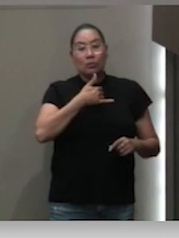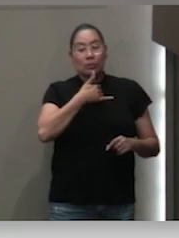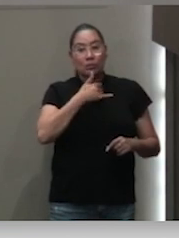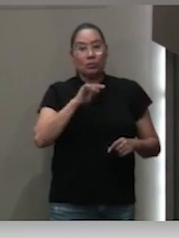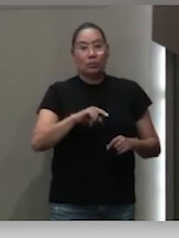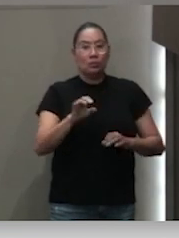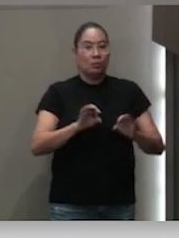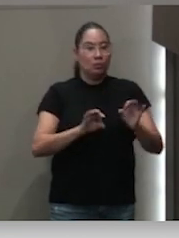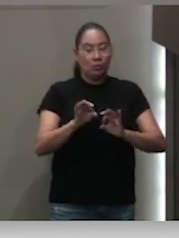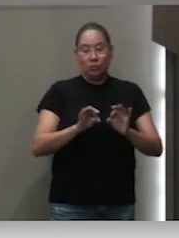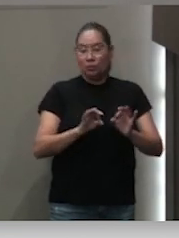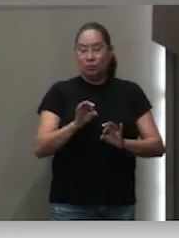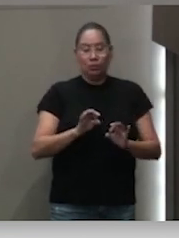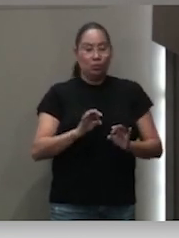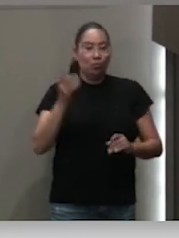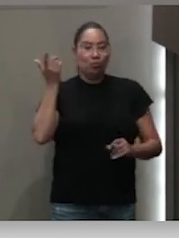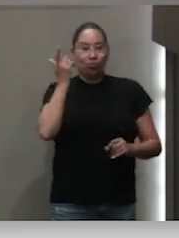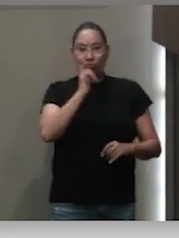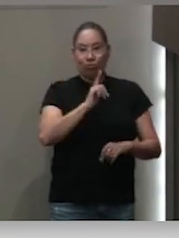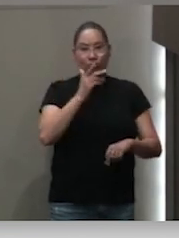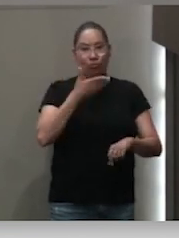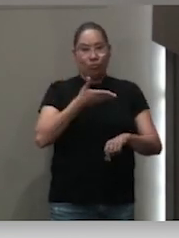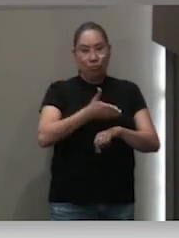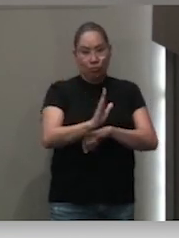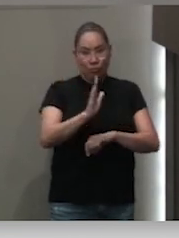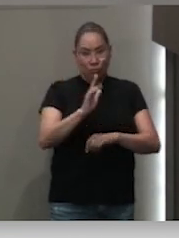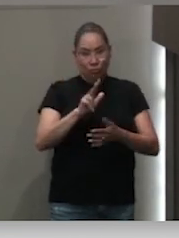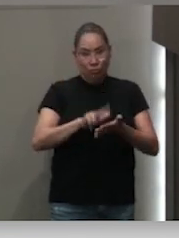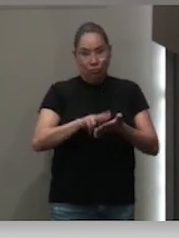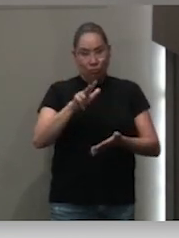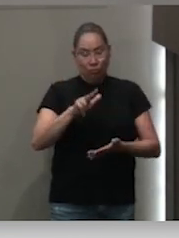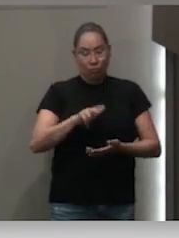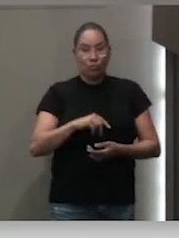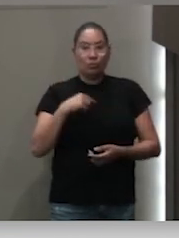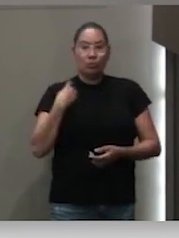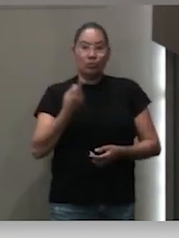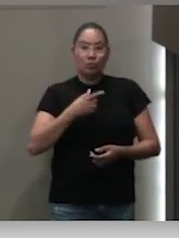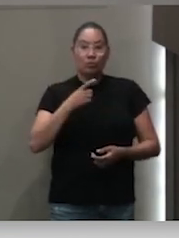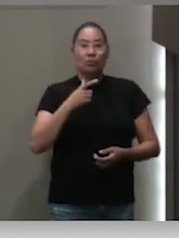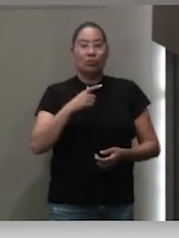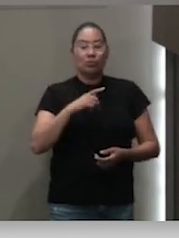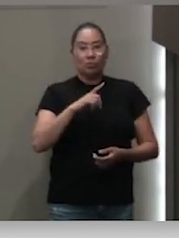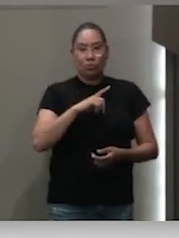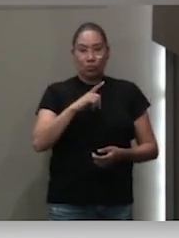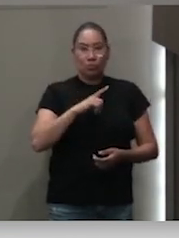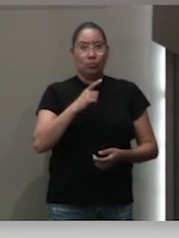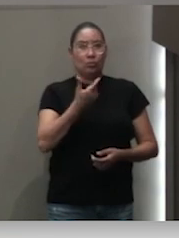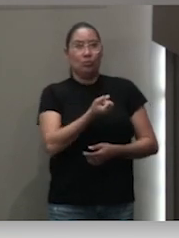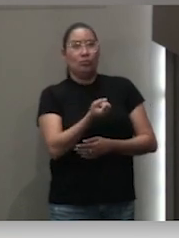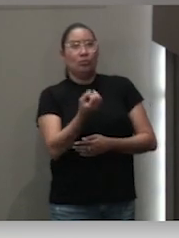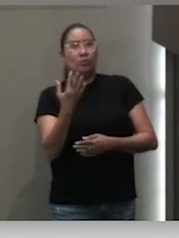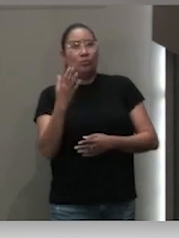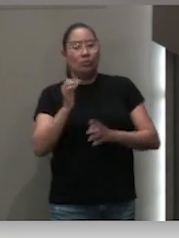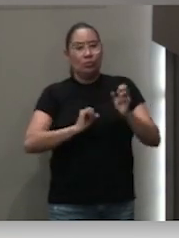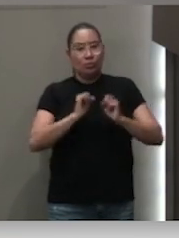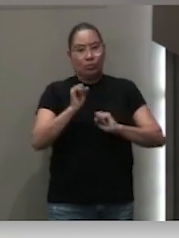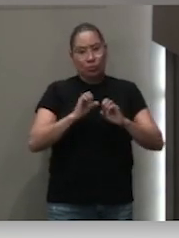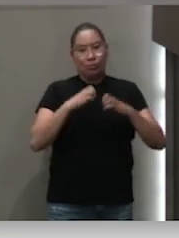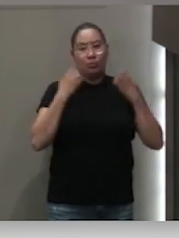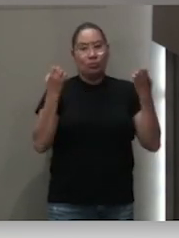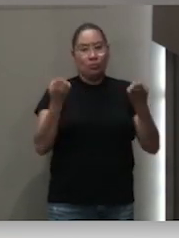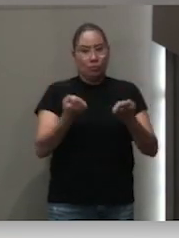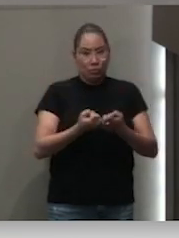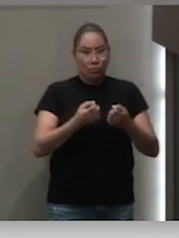projeto não foi não foi aprovado mas nós mantemos convictos que as empresas de eventos mereciam